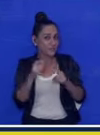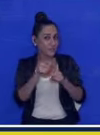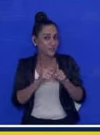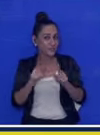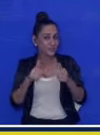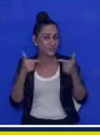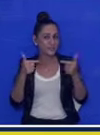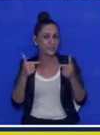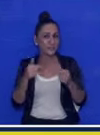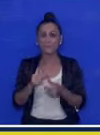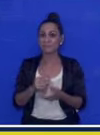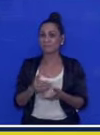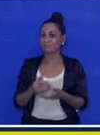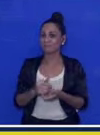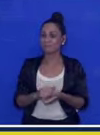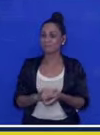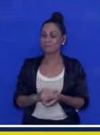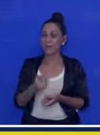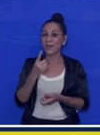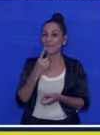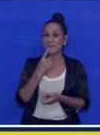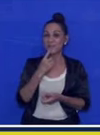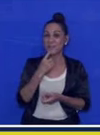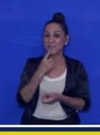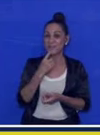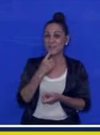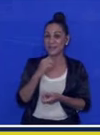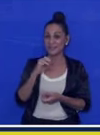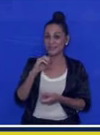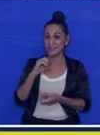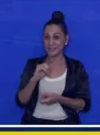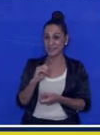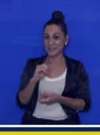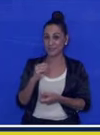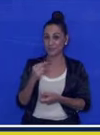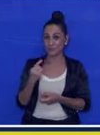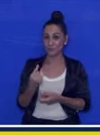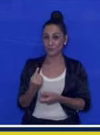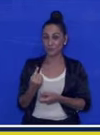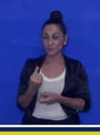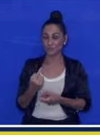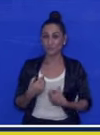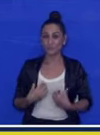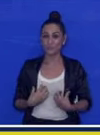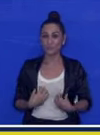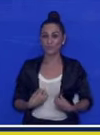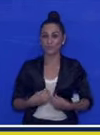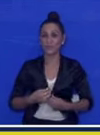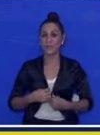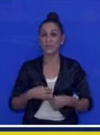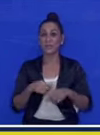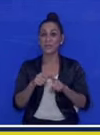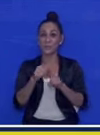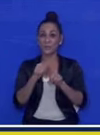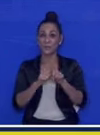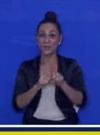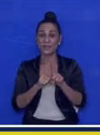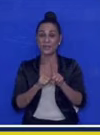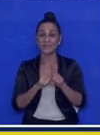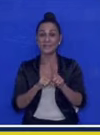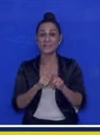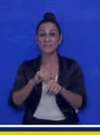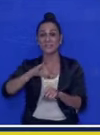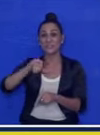chegando. Bola vermelha, 01. Vermelha, 01. E o mês correspondente